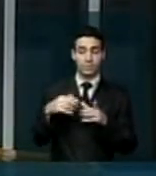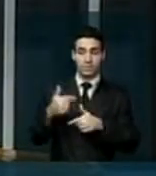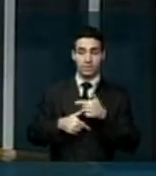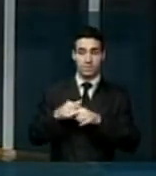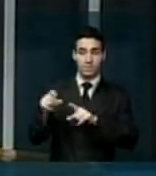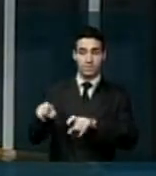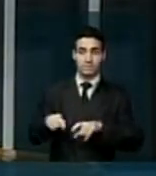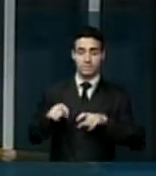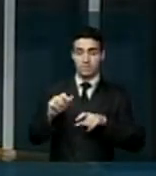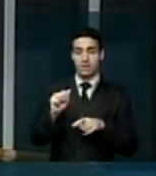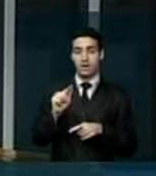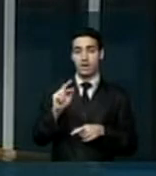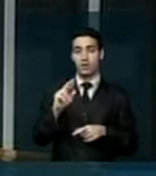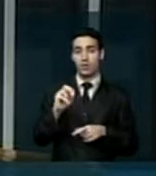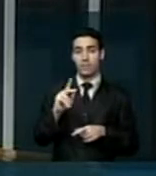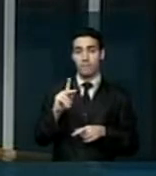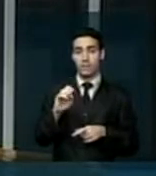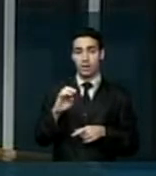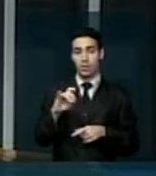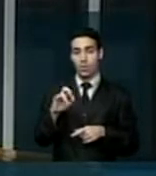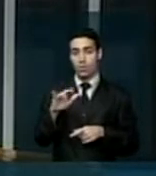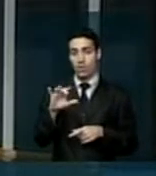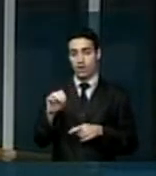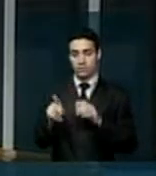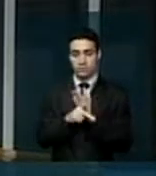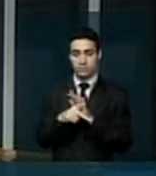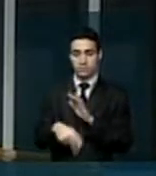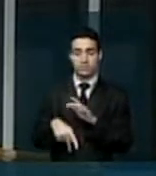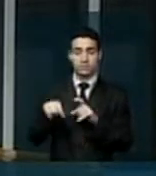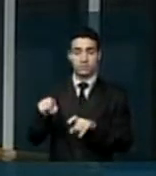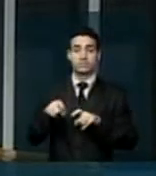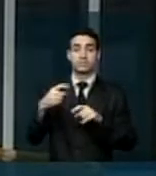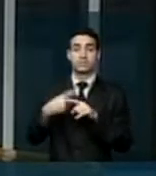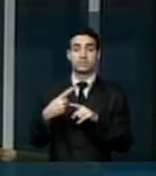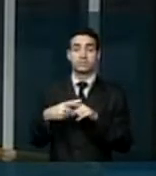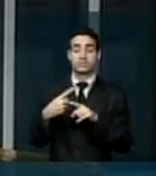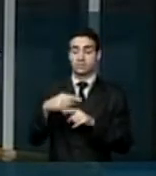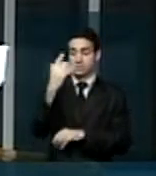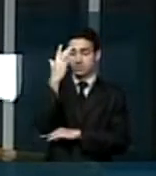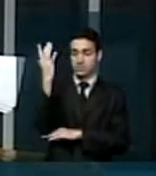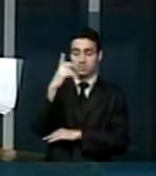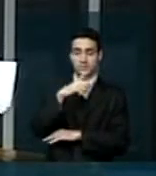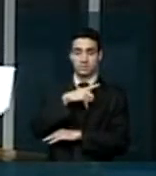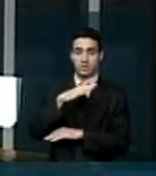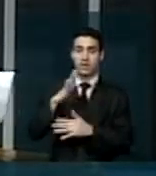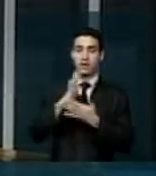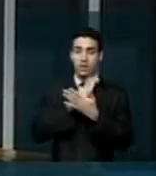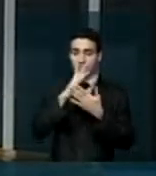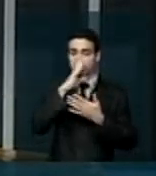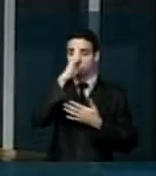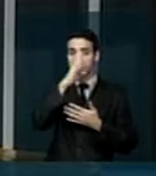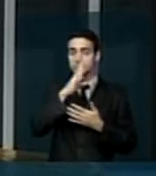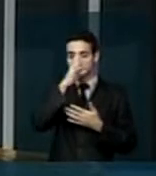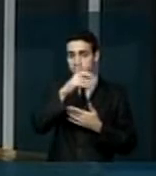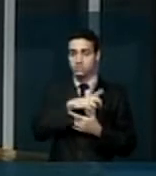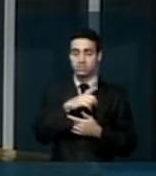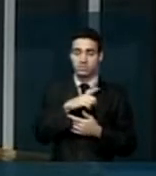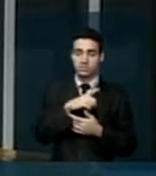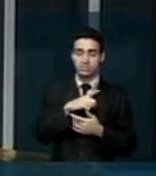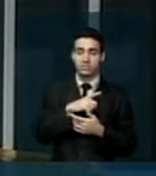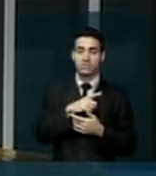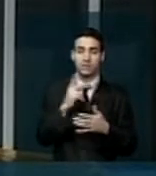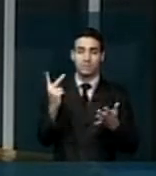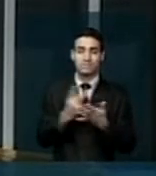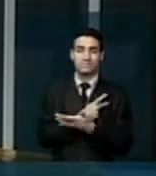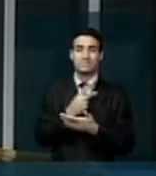agrícola, agropecuário do nosso país, uma vez que o Código Florestal, com certa intransigência, faz com